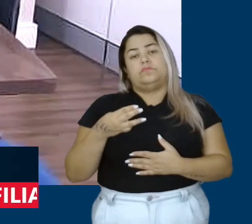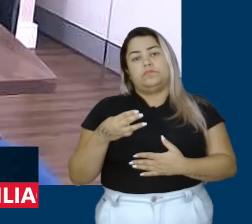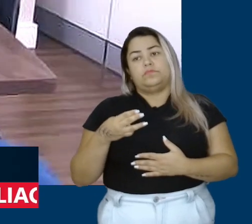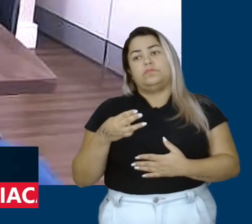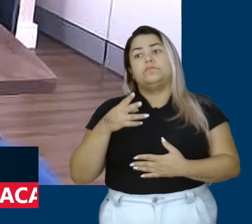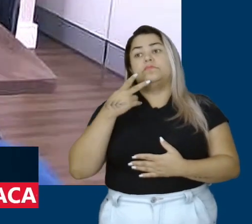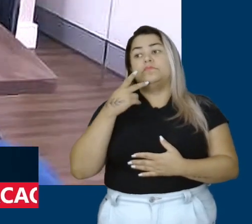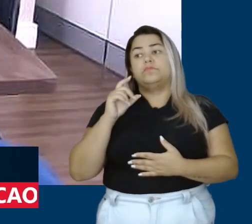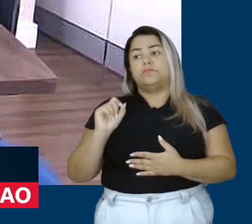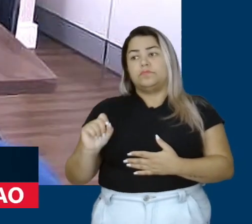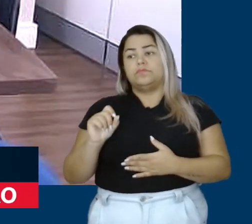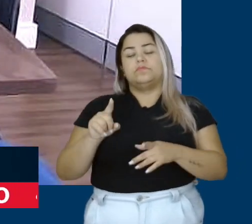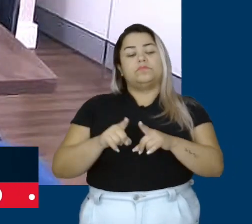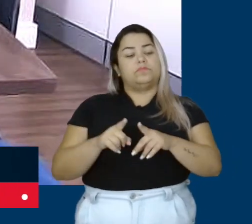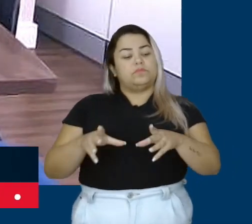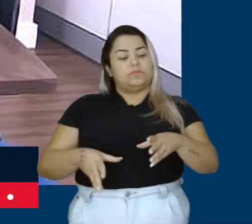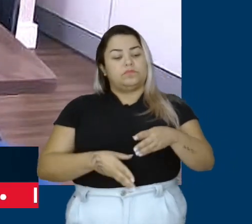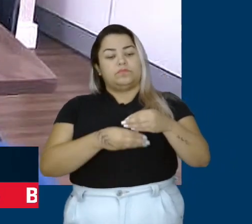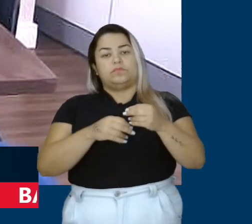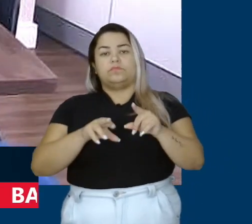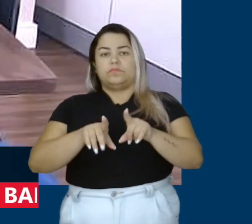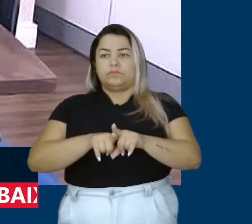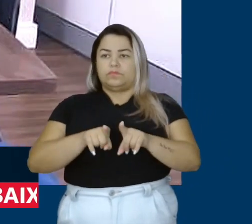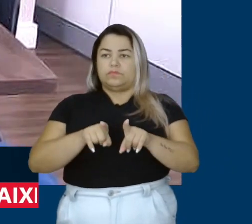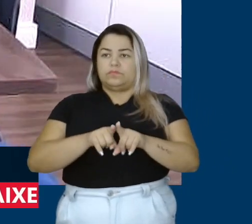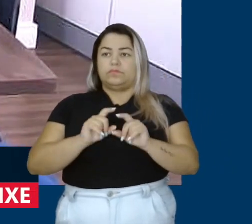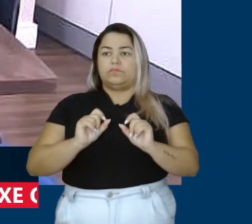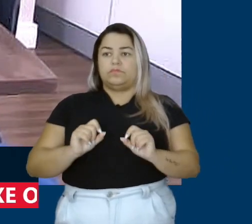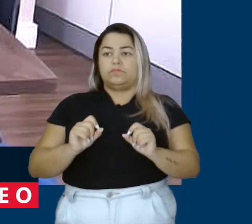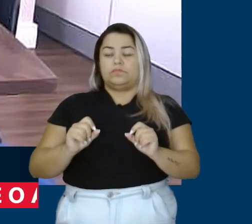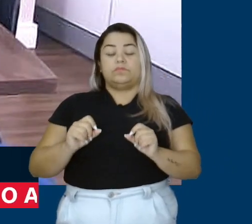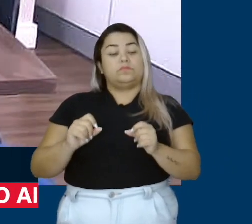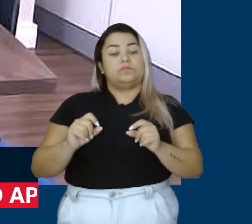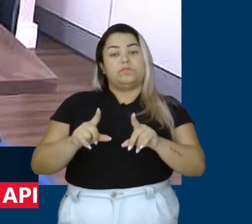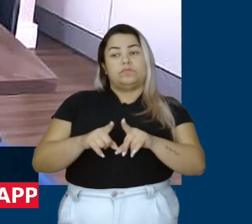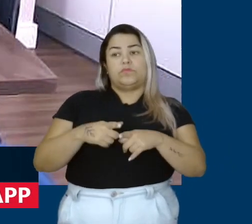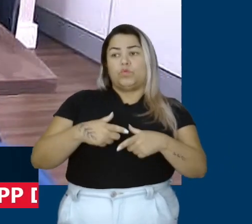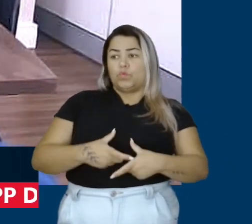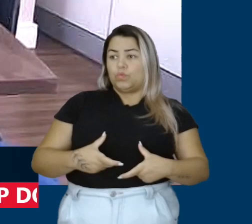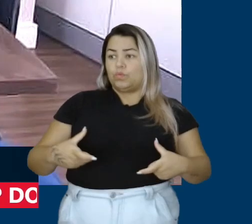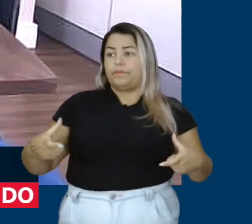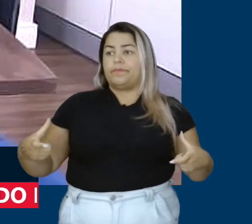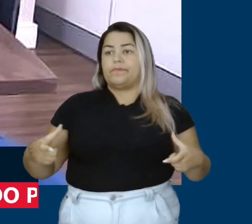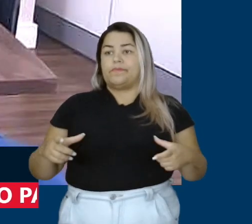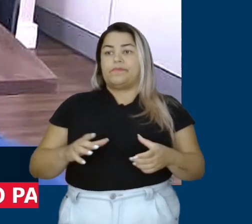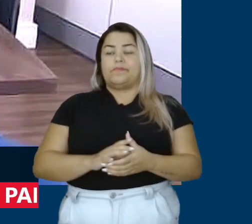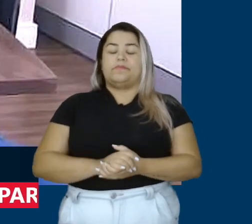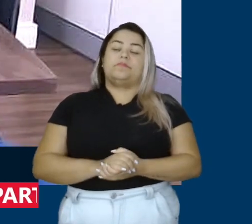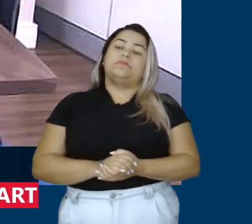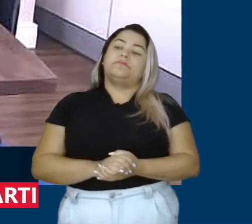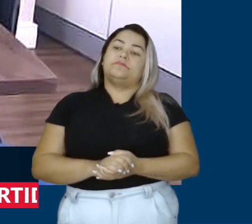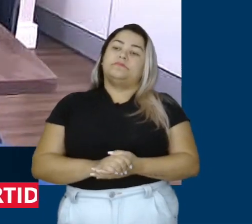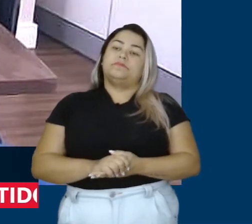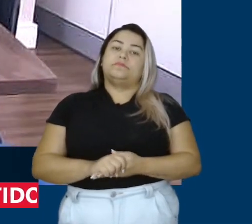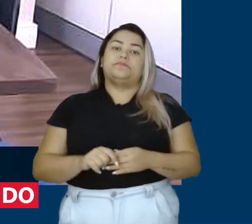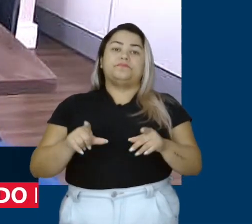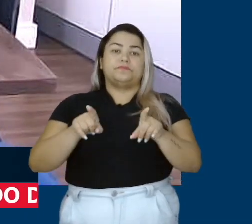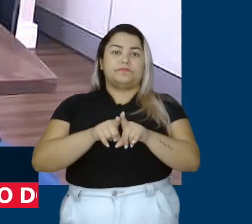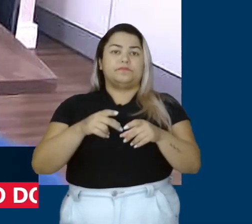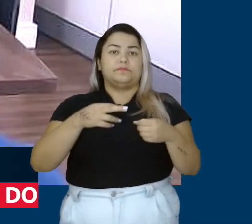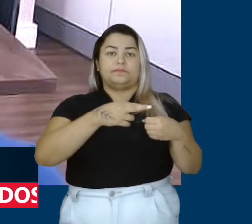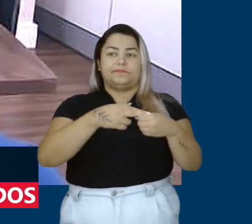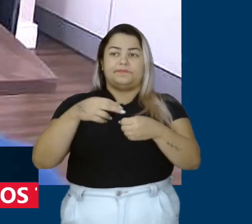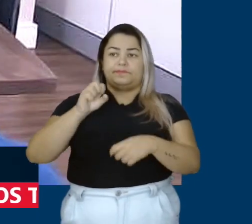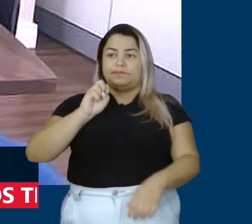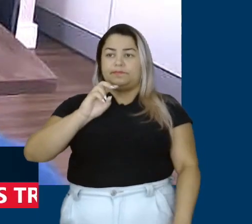para serem instalados em reservas extrativistas, e a ideia é expandir esse atendimento. Além disso, também a região